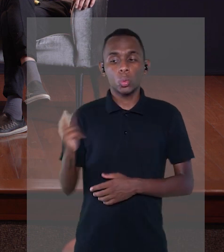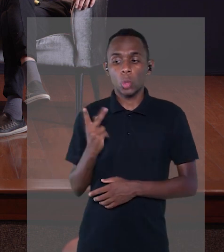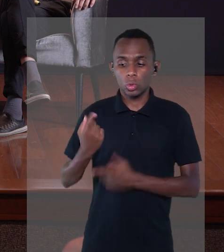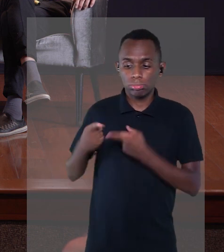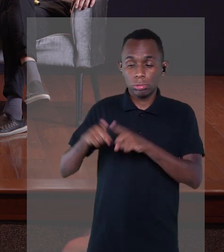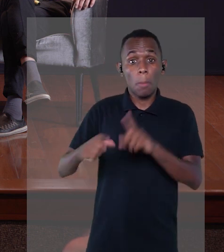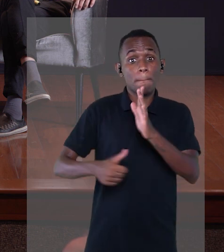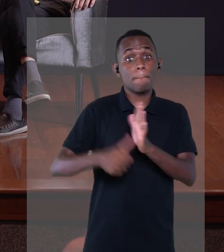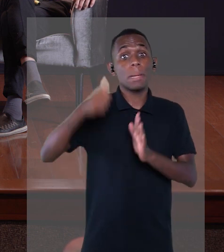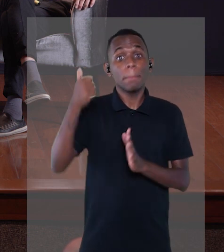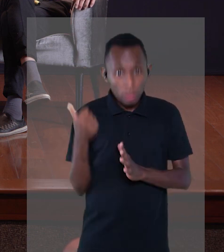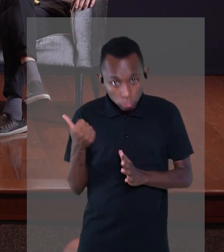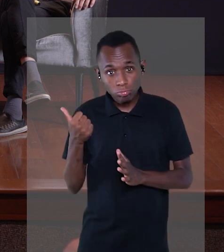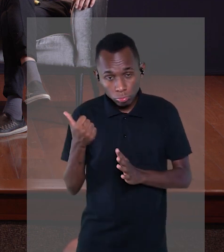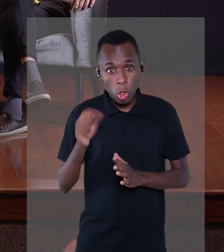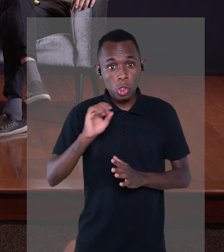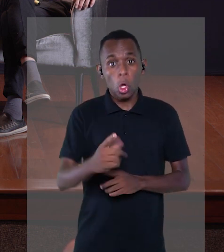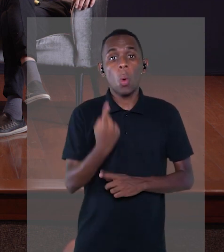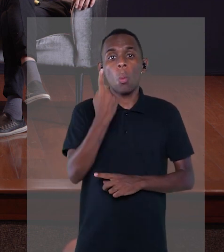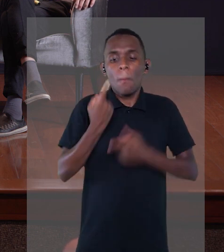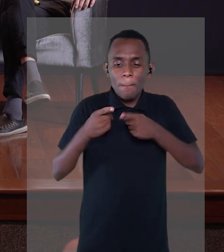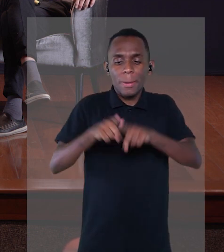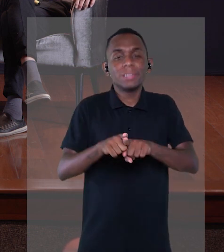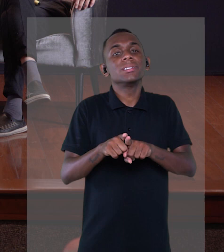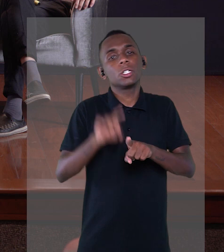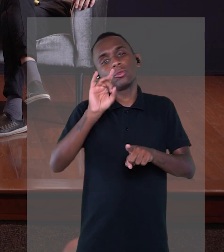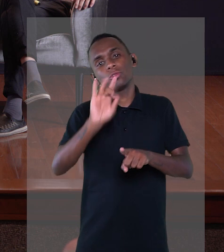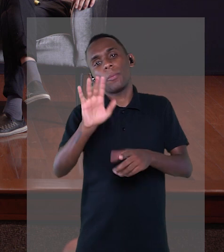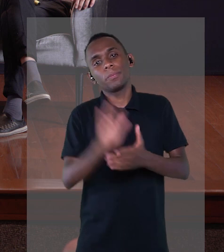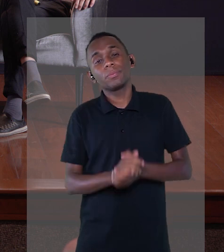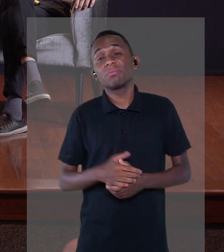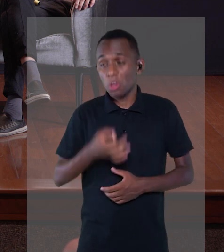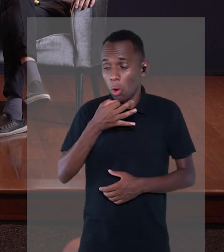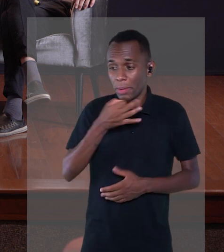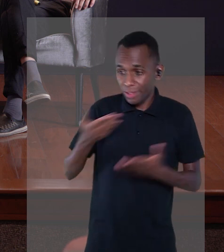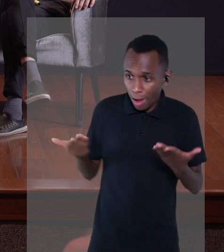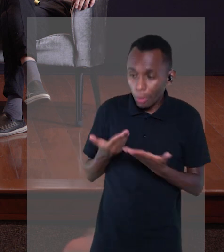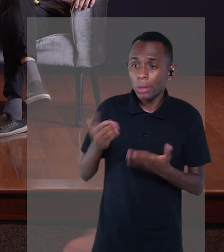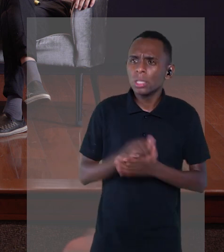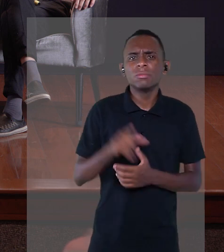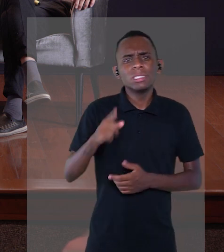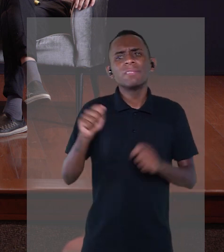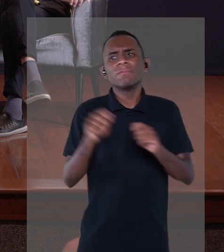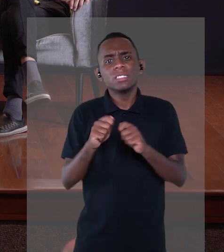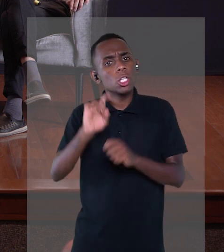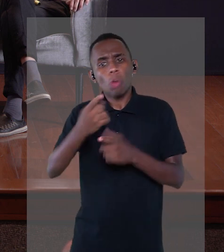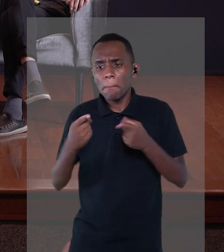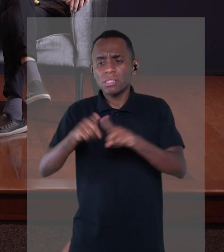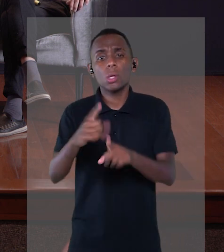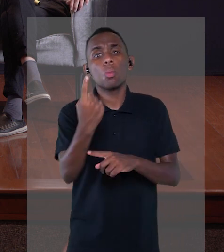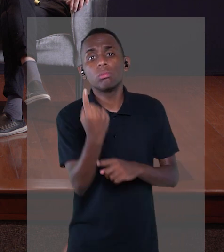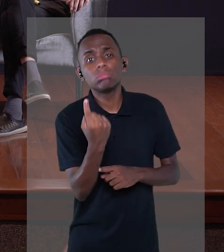Sérgio, é o primeiro disco assim, com um parceiro só. É né? isso que eu ia comentar, que é o disco que você está fazendo com um único